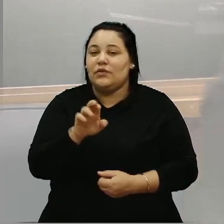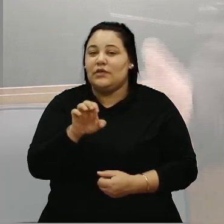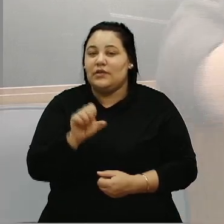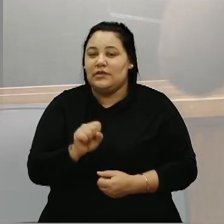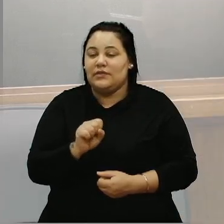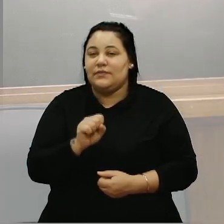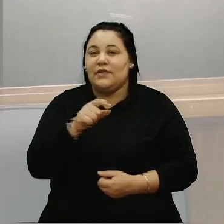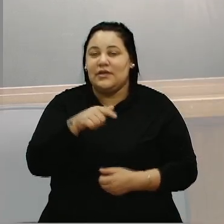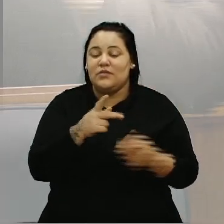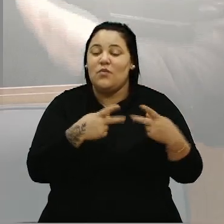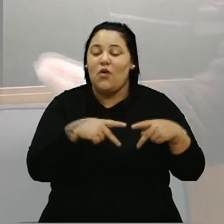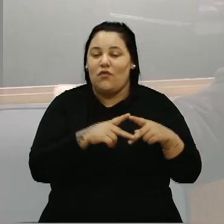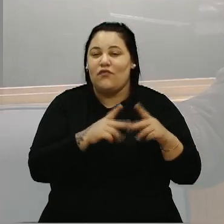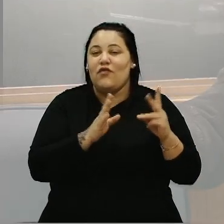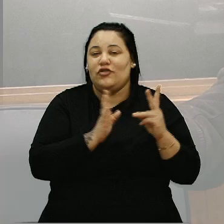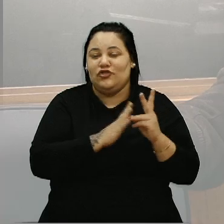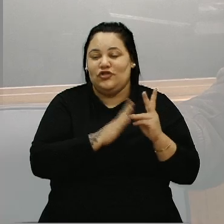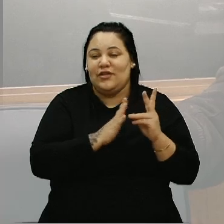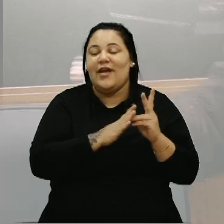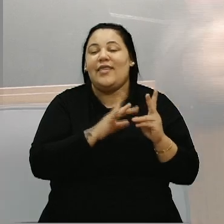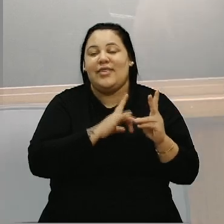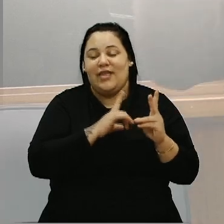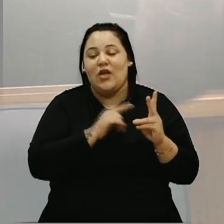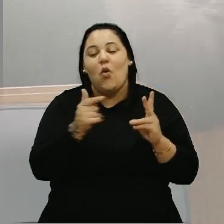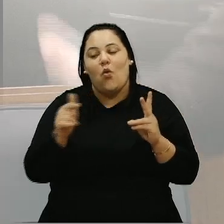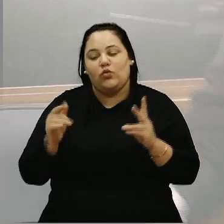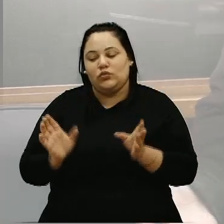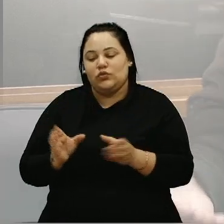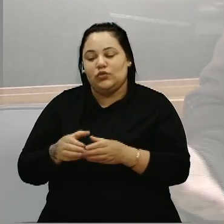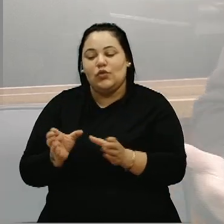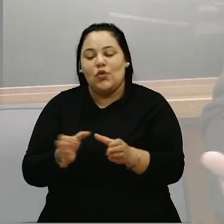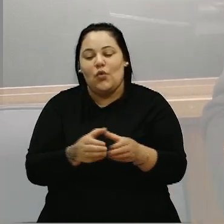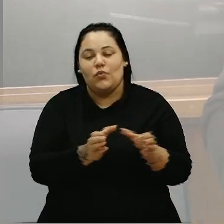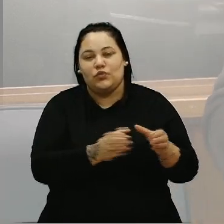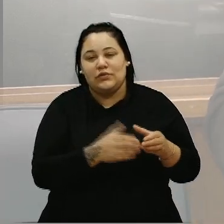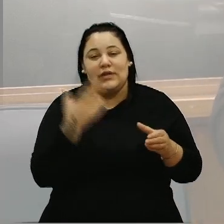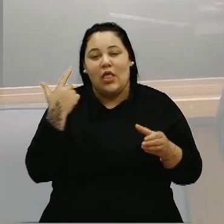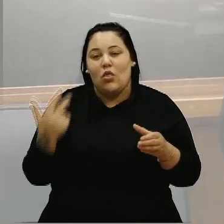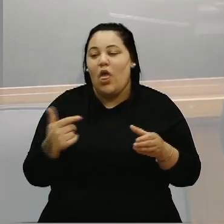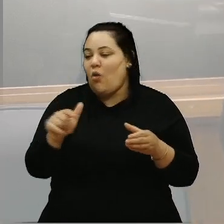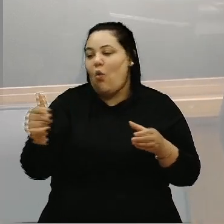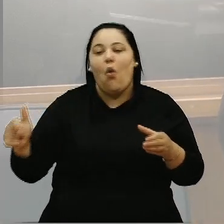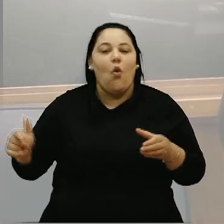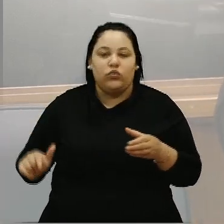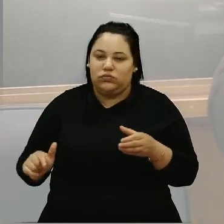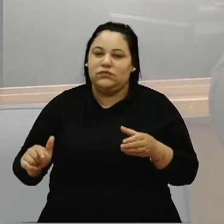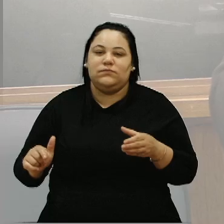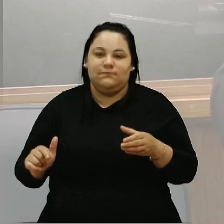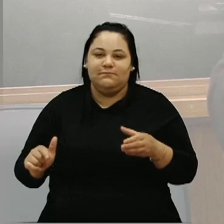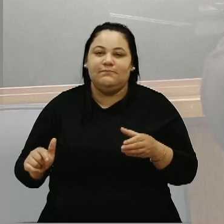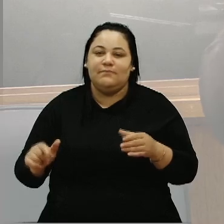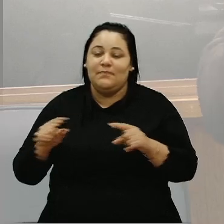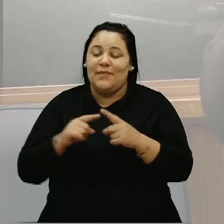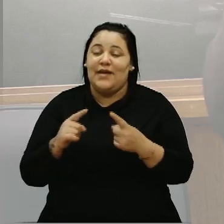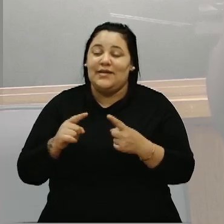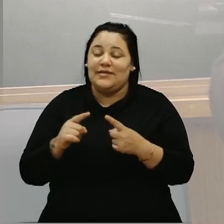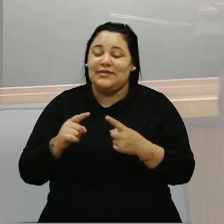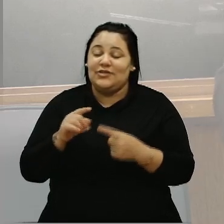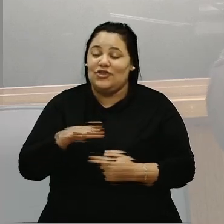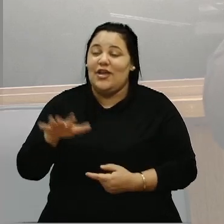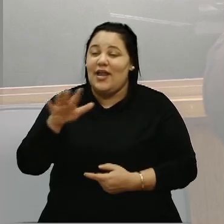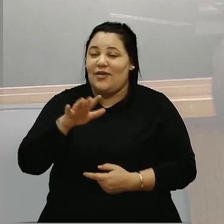povos indígenas, hoje temos outros indígenas em Caxias, que são naturais de outros lugares, mas, em geral, nós esquecemos a